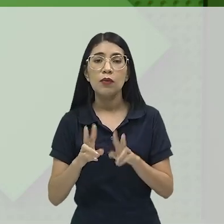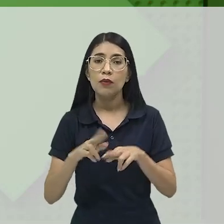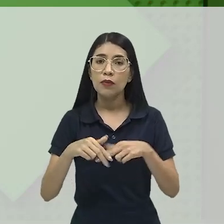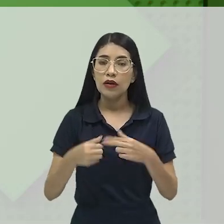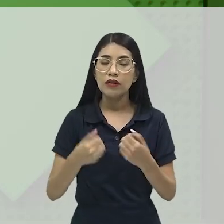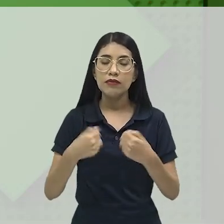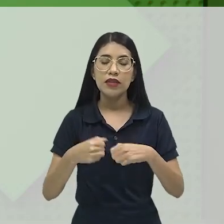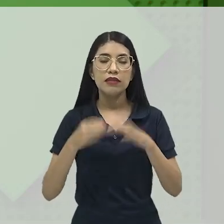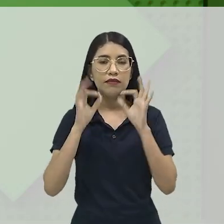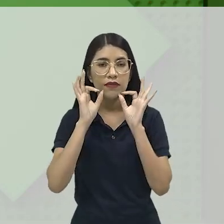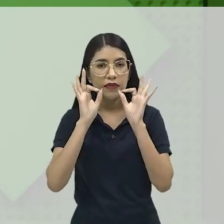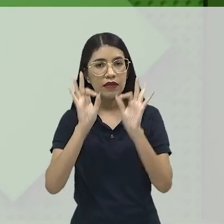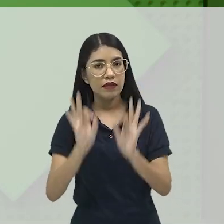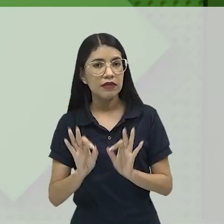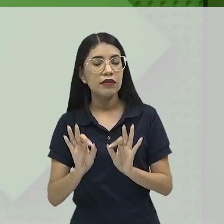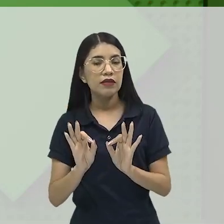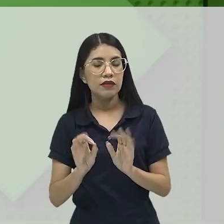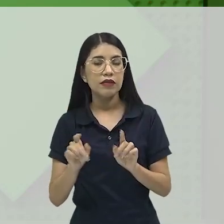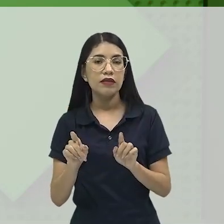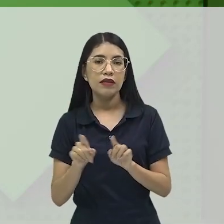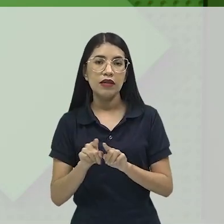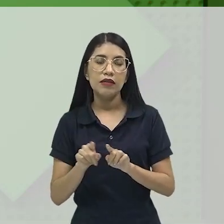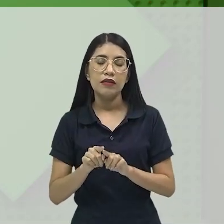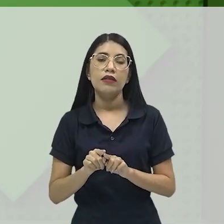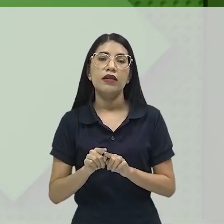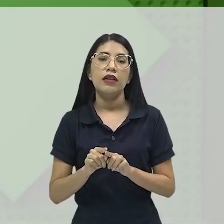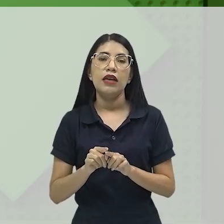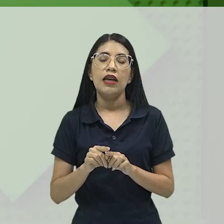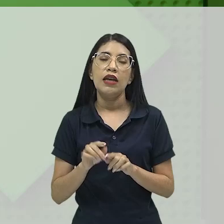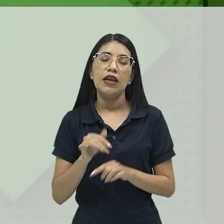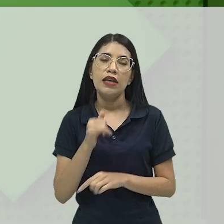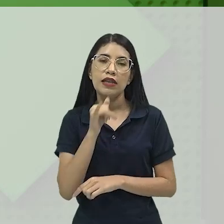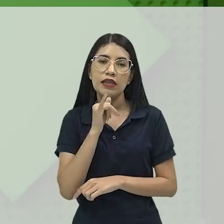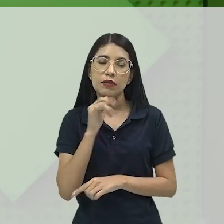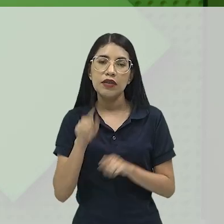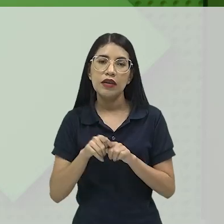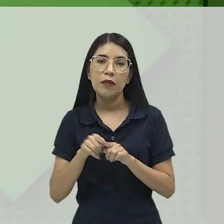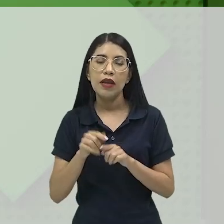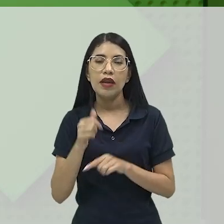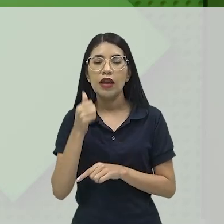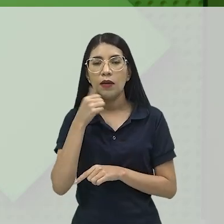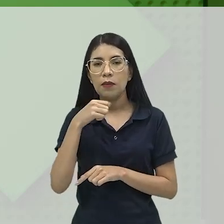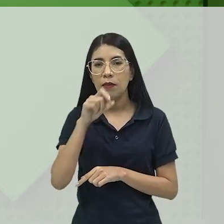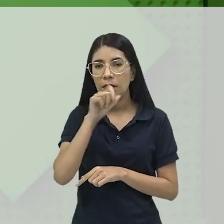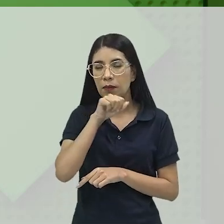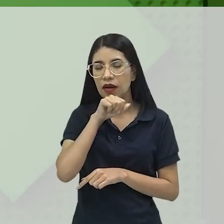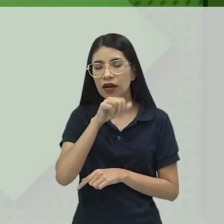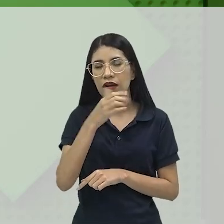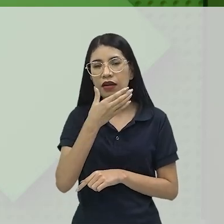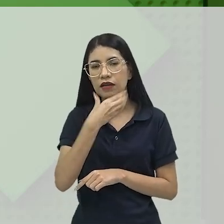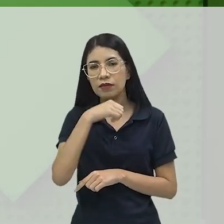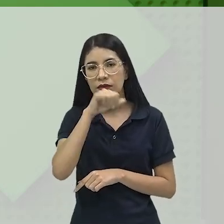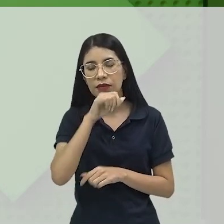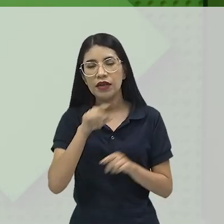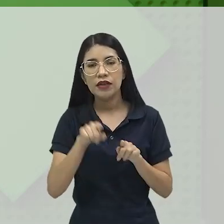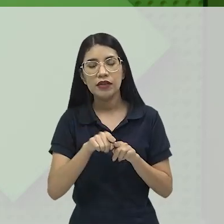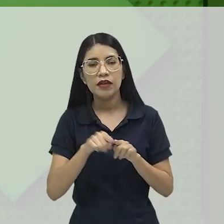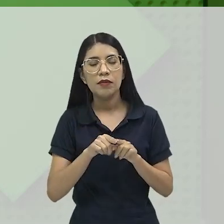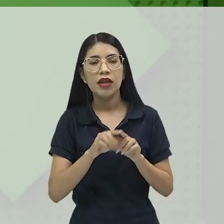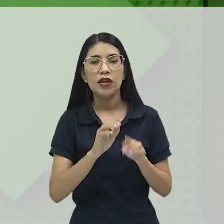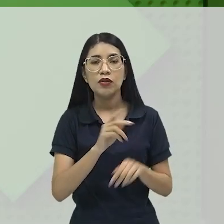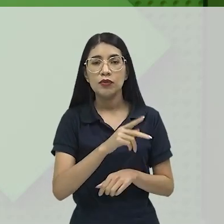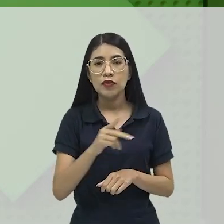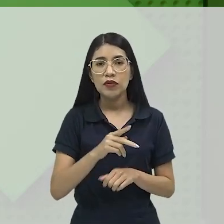estar sempre atento, né, até mesmo no caso aí dos pais, dos professores, estarem atentos aos comportamentos